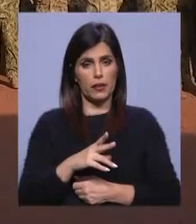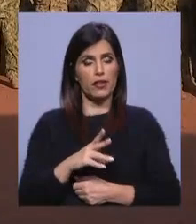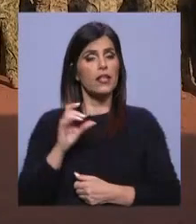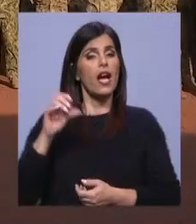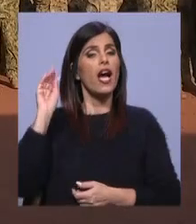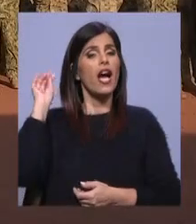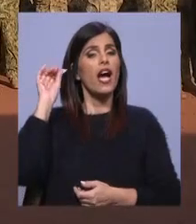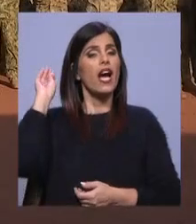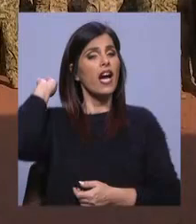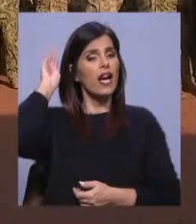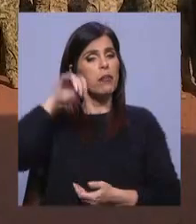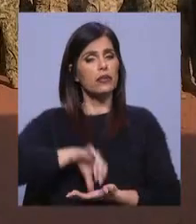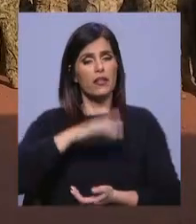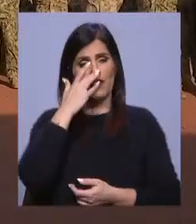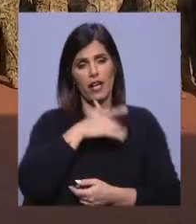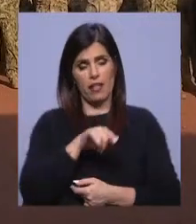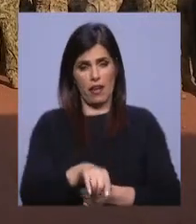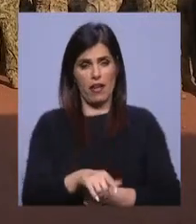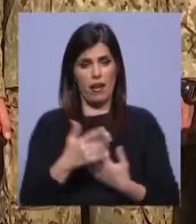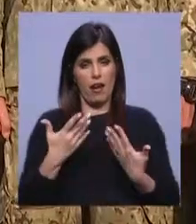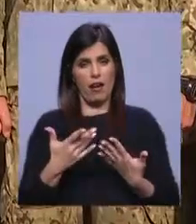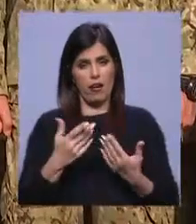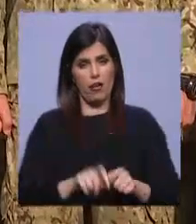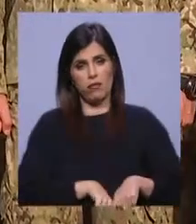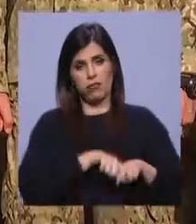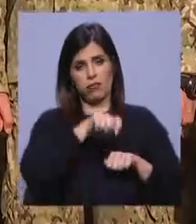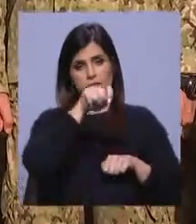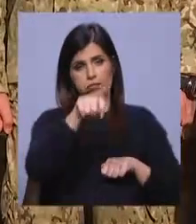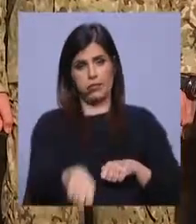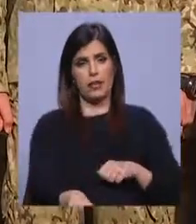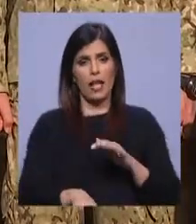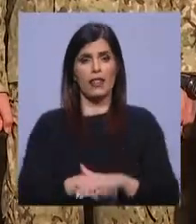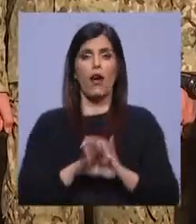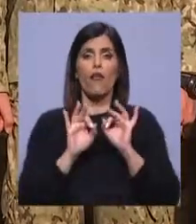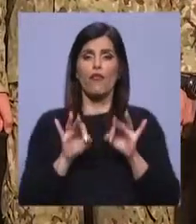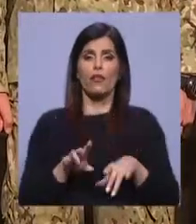República Centro-Africana. A missão acaba de ser prolongada até ao final do ano.